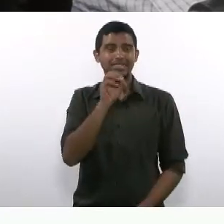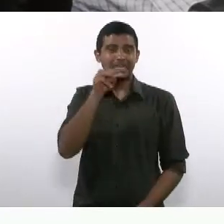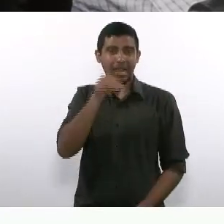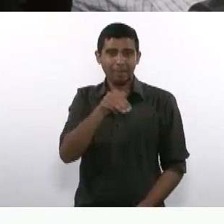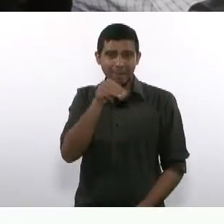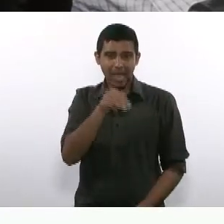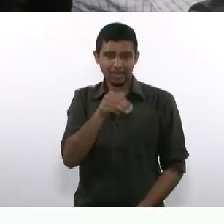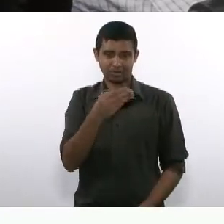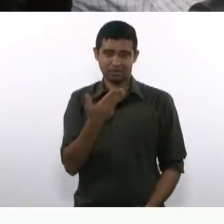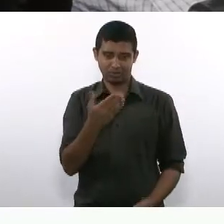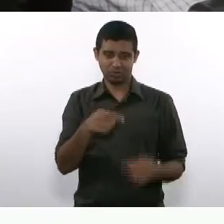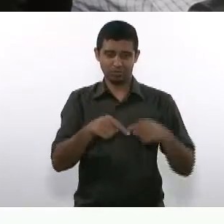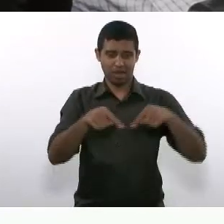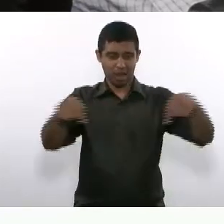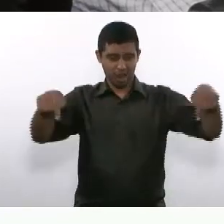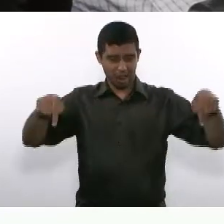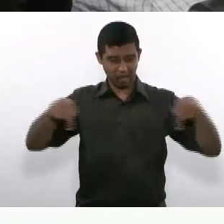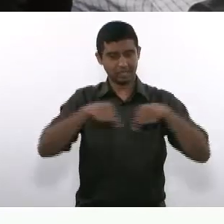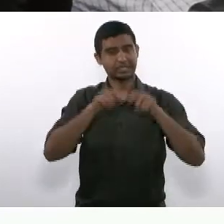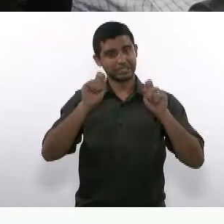ampliar, seria bom.